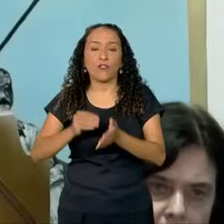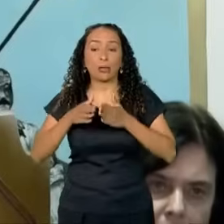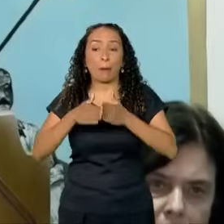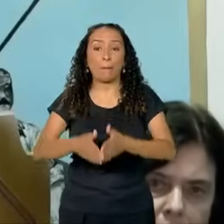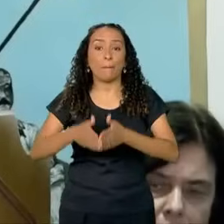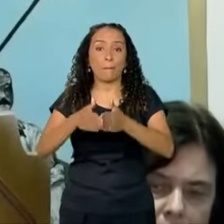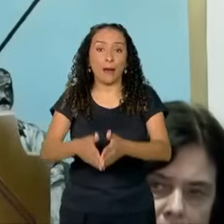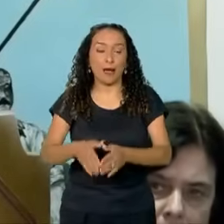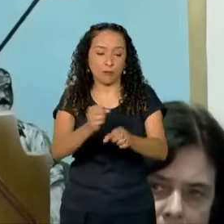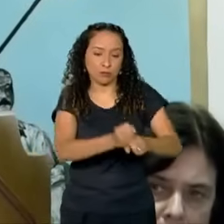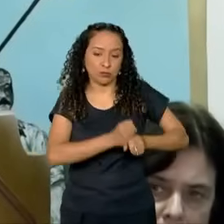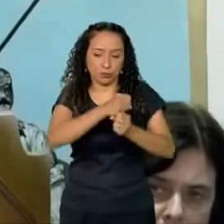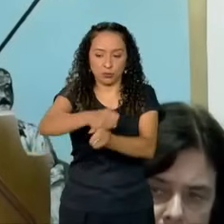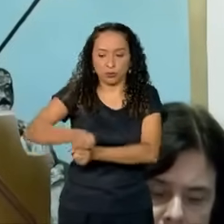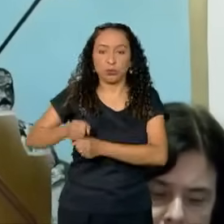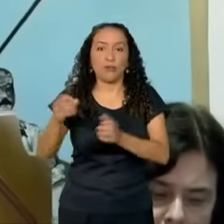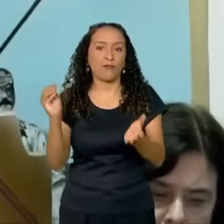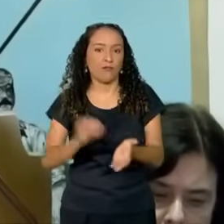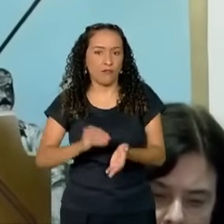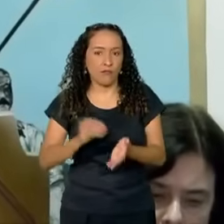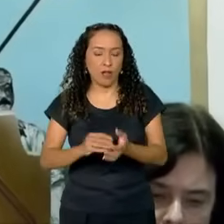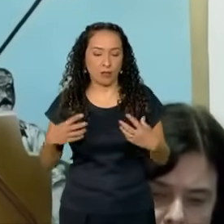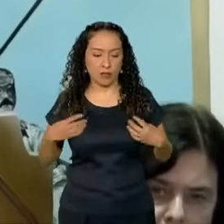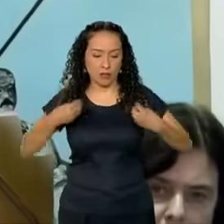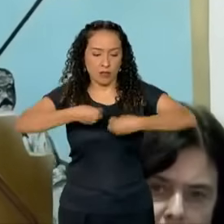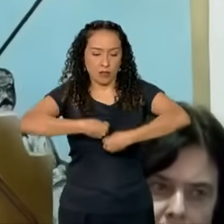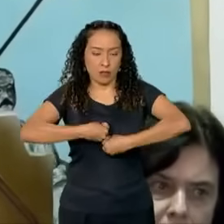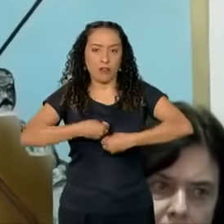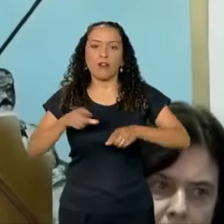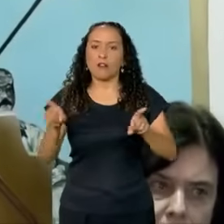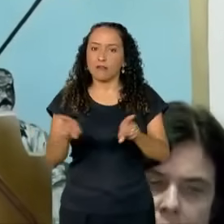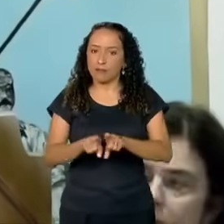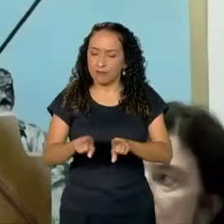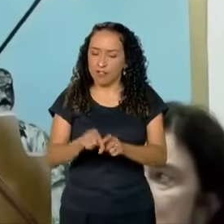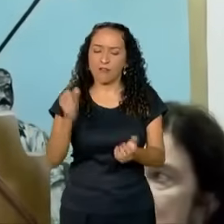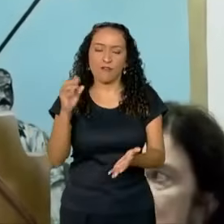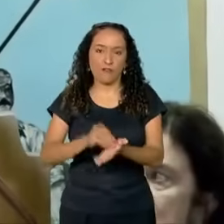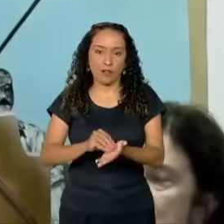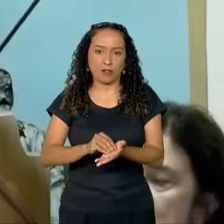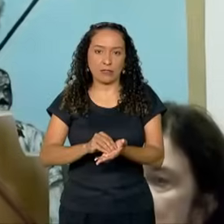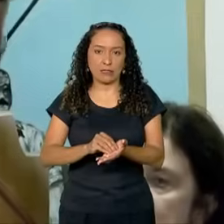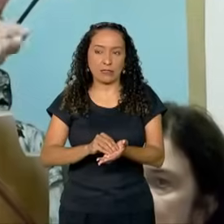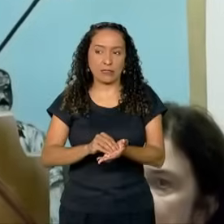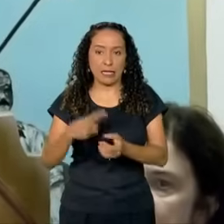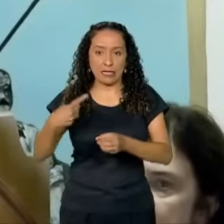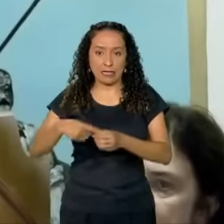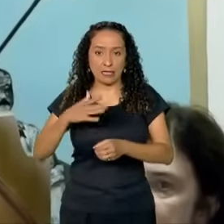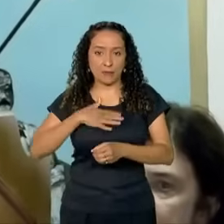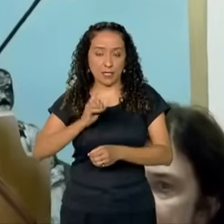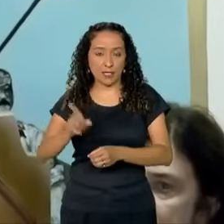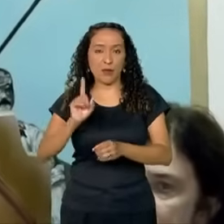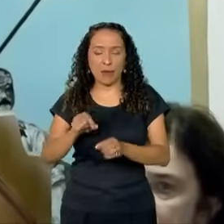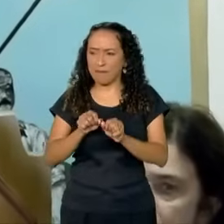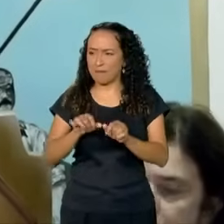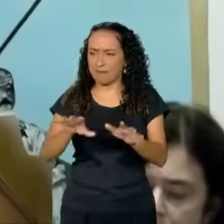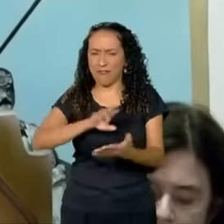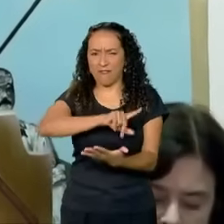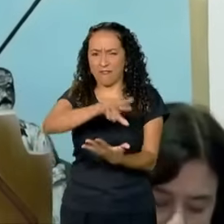está faltando botes na cidade, está faltando coletes na cidade. Então, da cidade minha, mas estende para muitas dezenas de